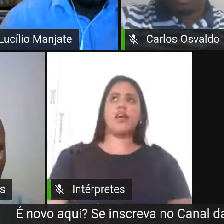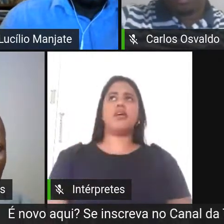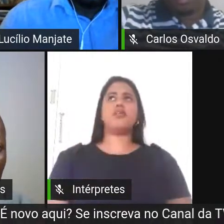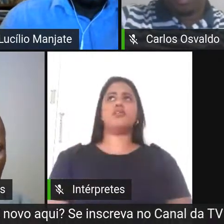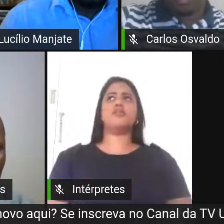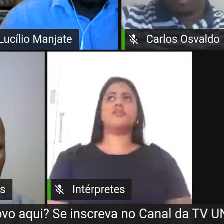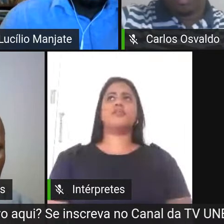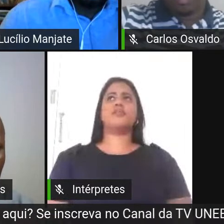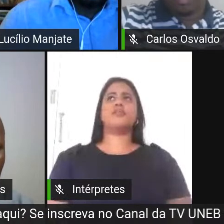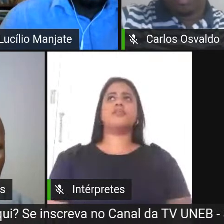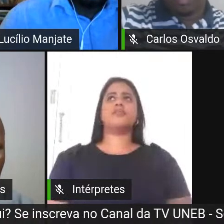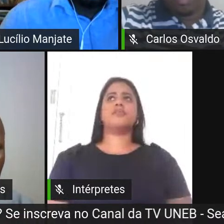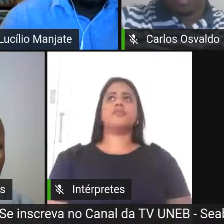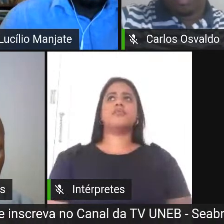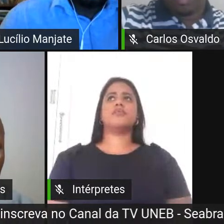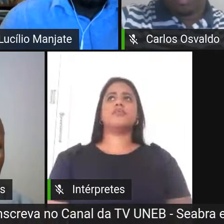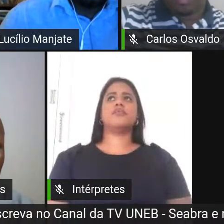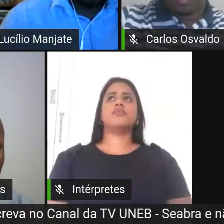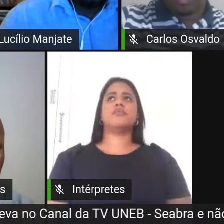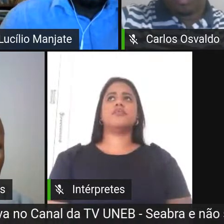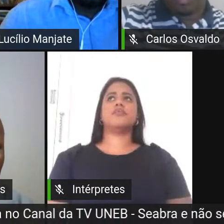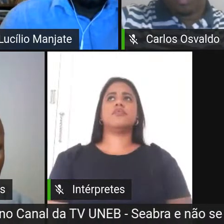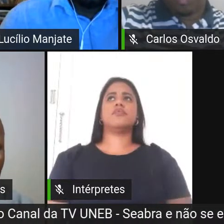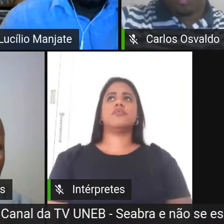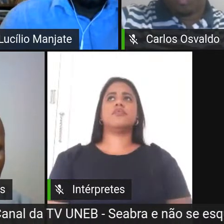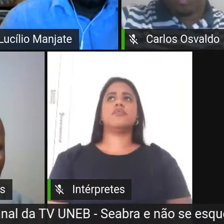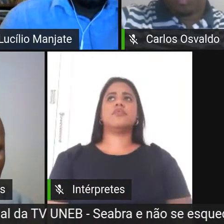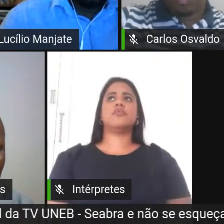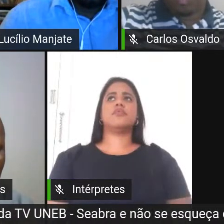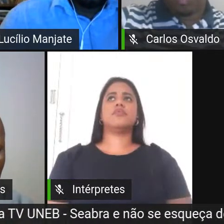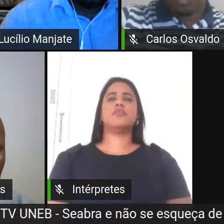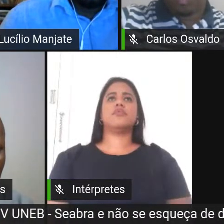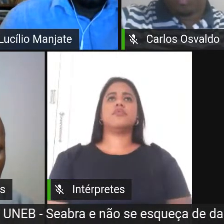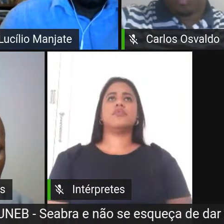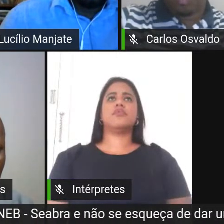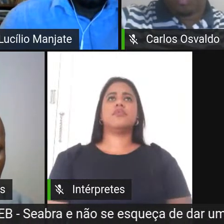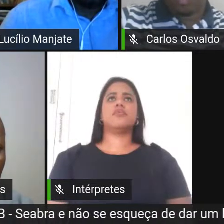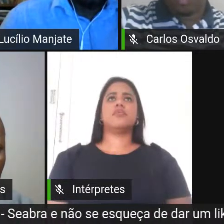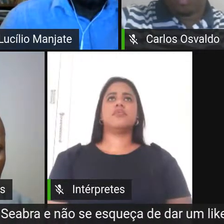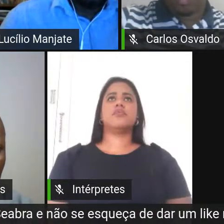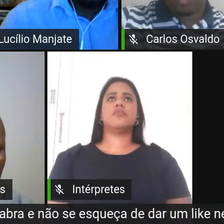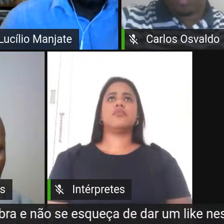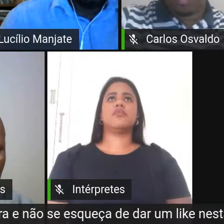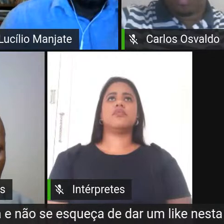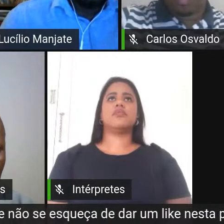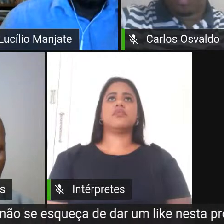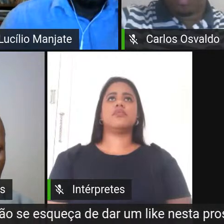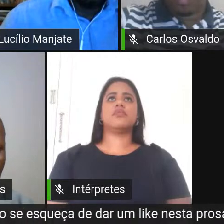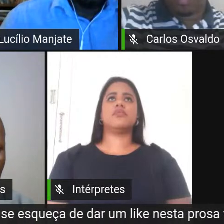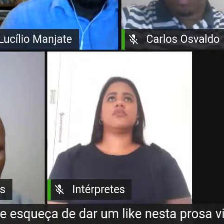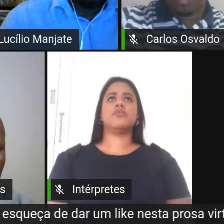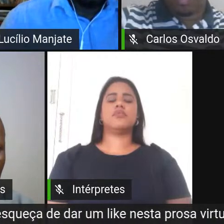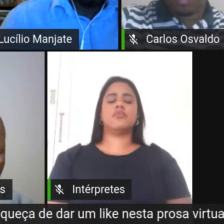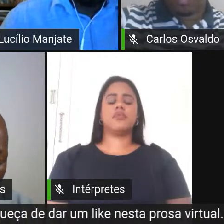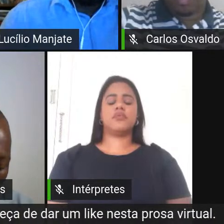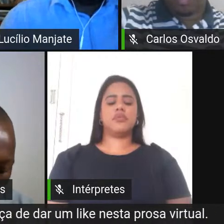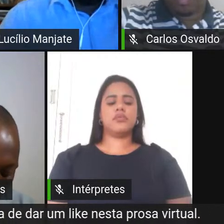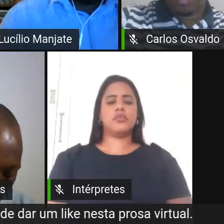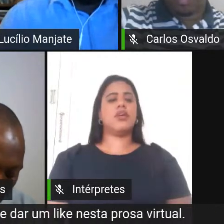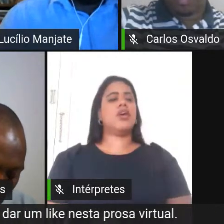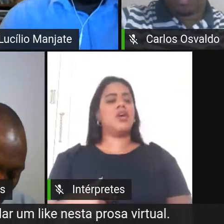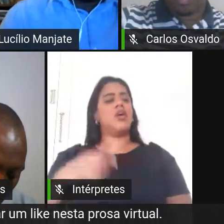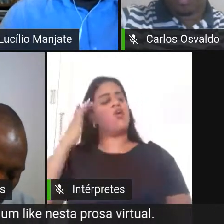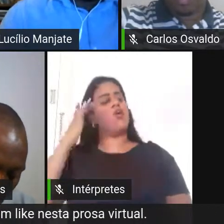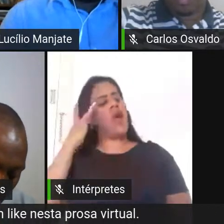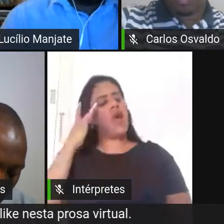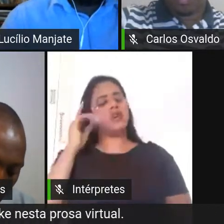E acho que isso vai muito em conta essa pergunta, né? O lugar do outro. Eu acho que enquanto mulheres, no geral, na nossa sociedade, nós